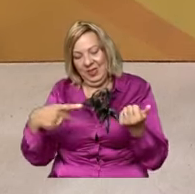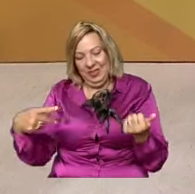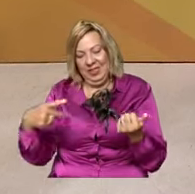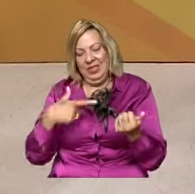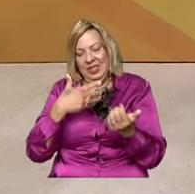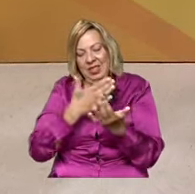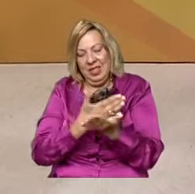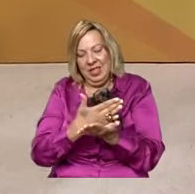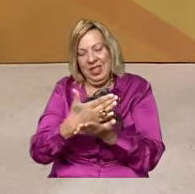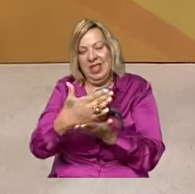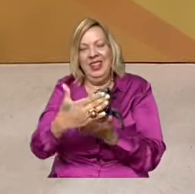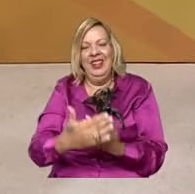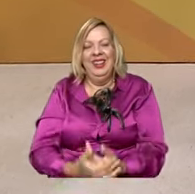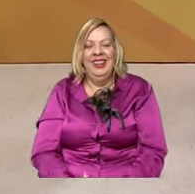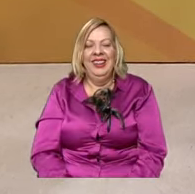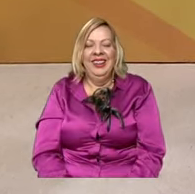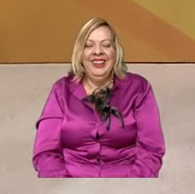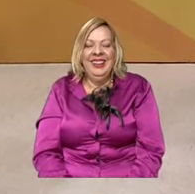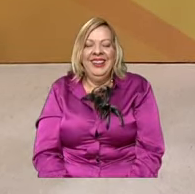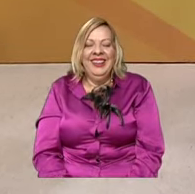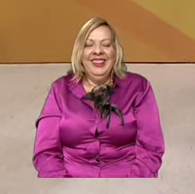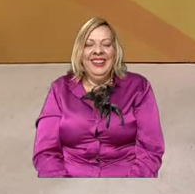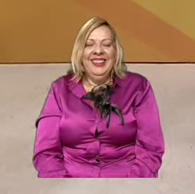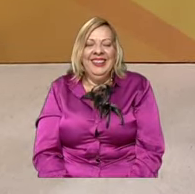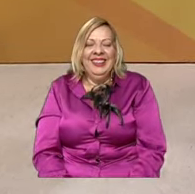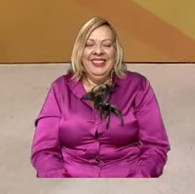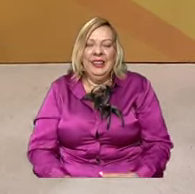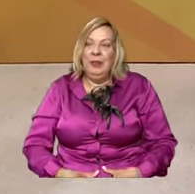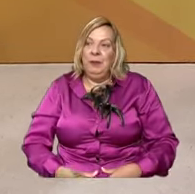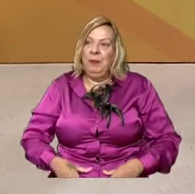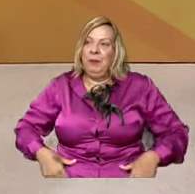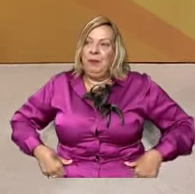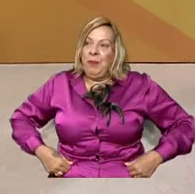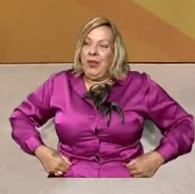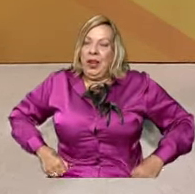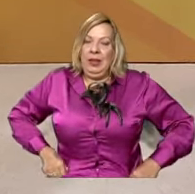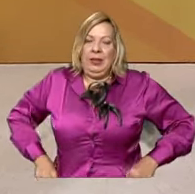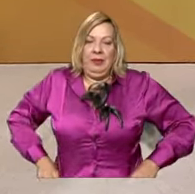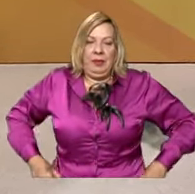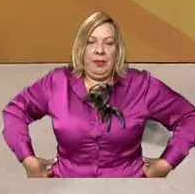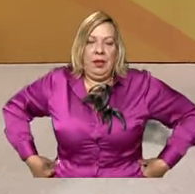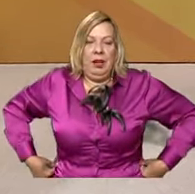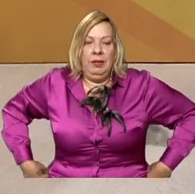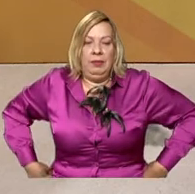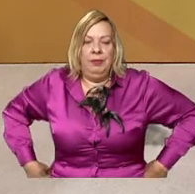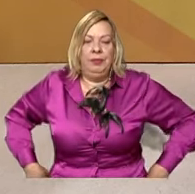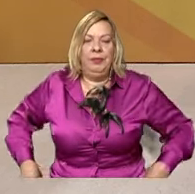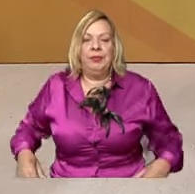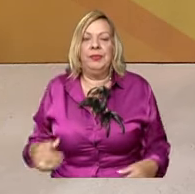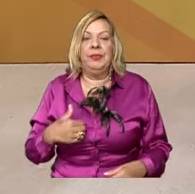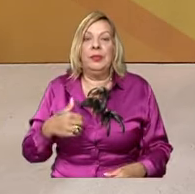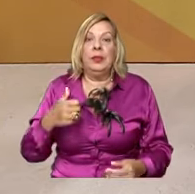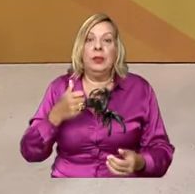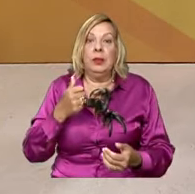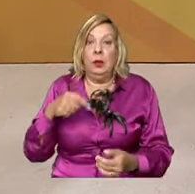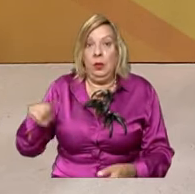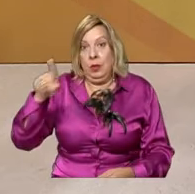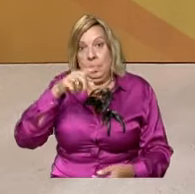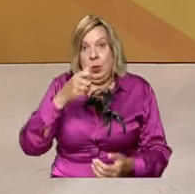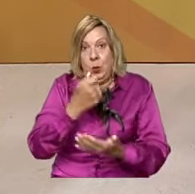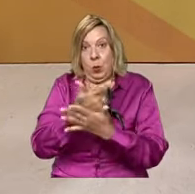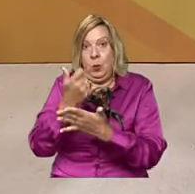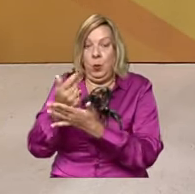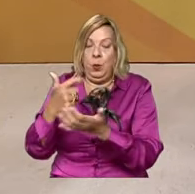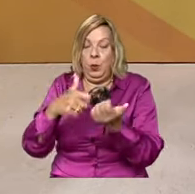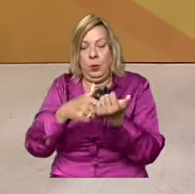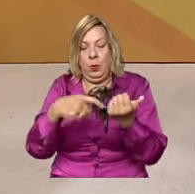gente dá início aí, né? Para você que está aí acompanhando, não só as mamães adquiriram o Caju Cap nesse